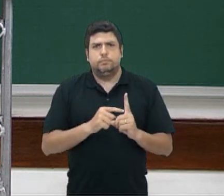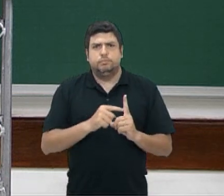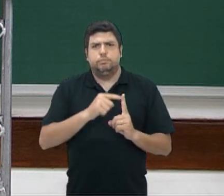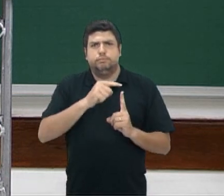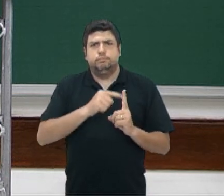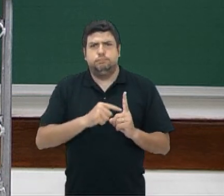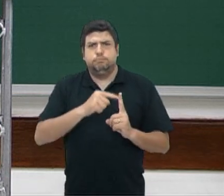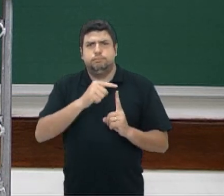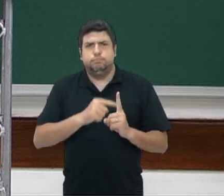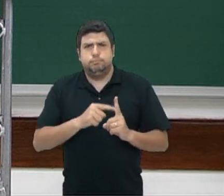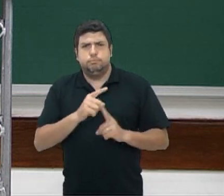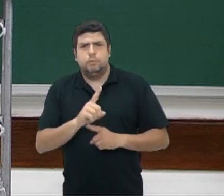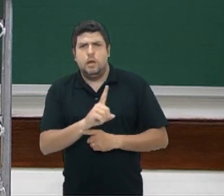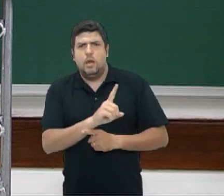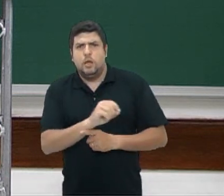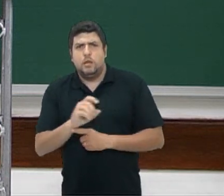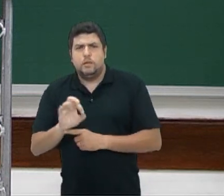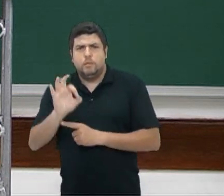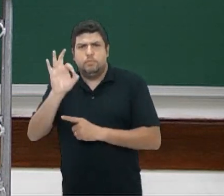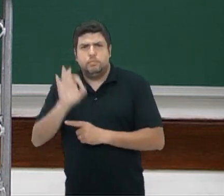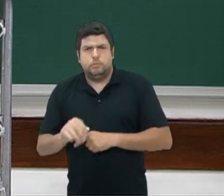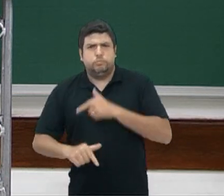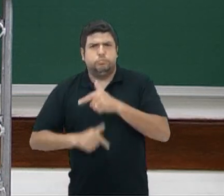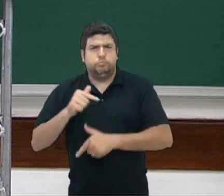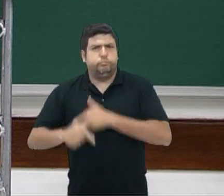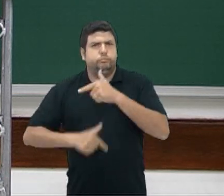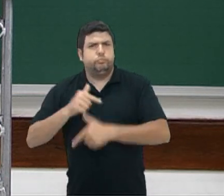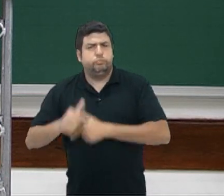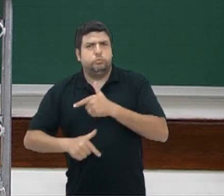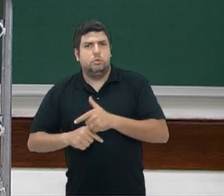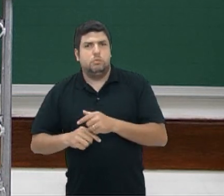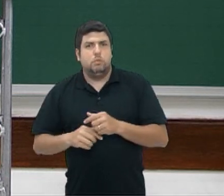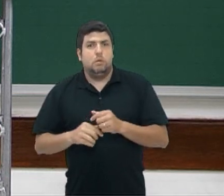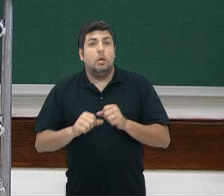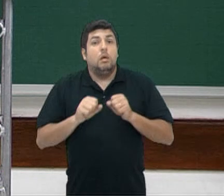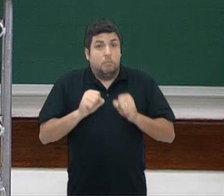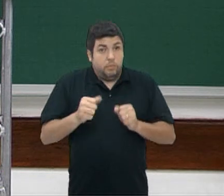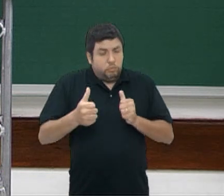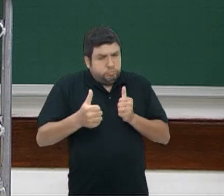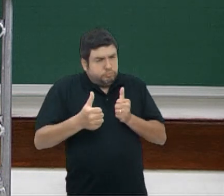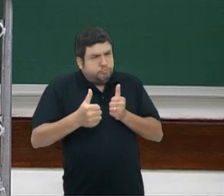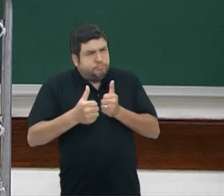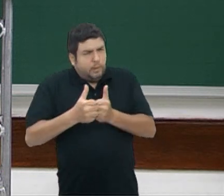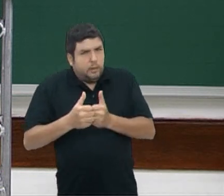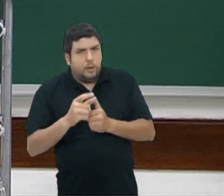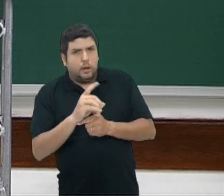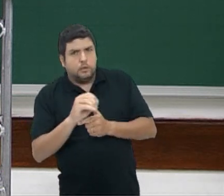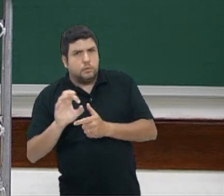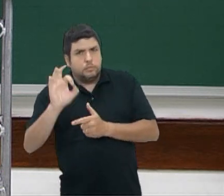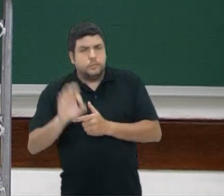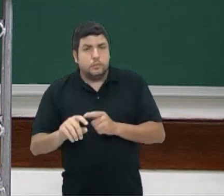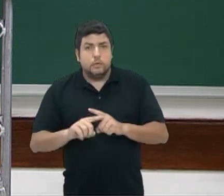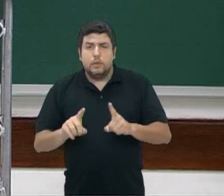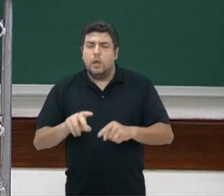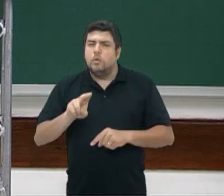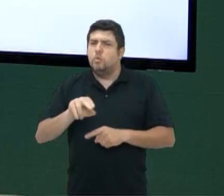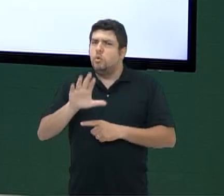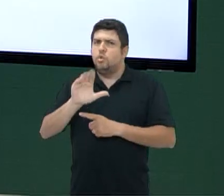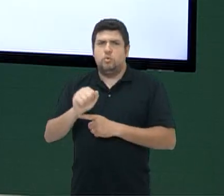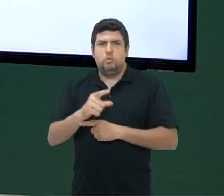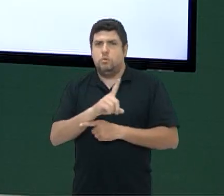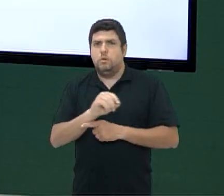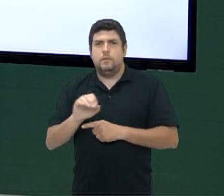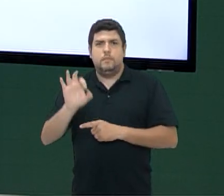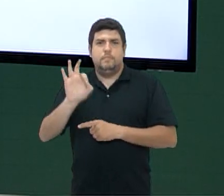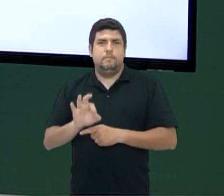de rendimento. Você pode se aproximar, mas jamais terá essa característica, ok? Então, vamos avançar